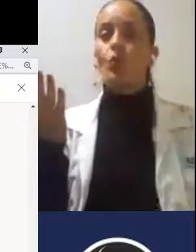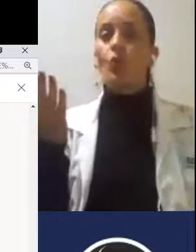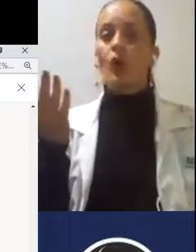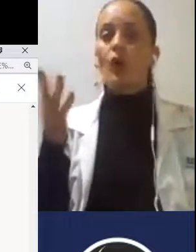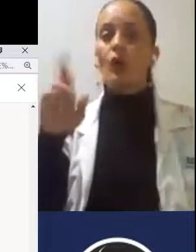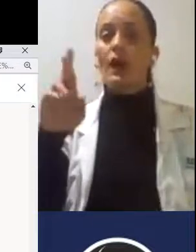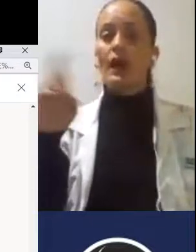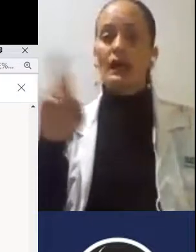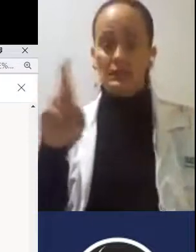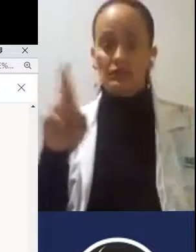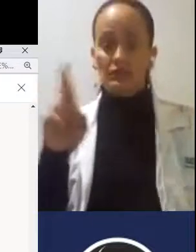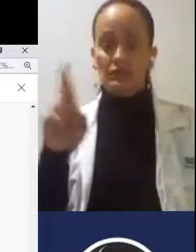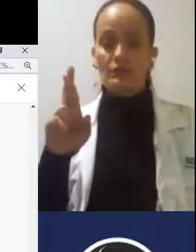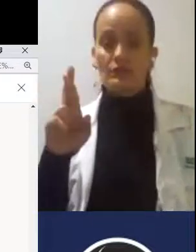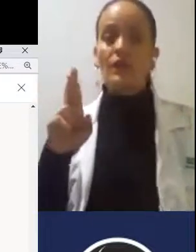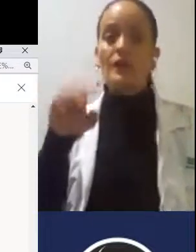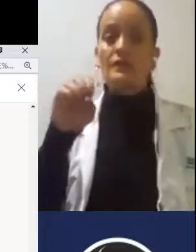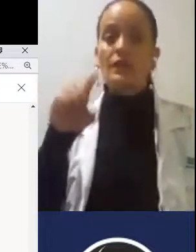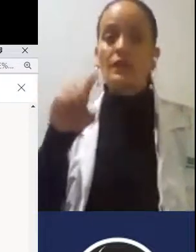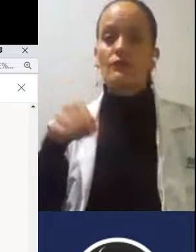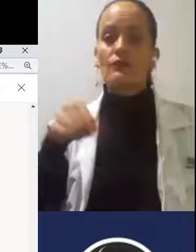certo? Então,